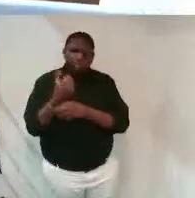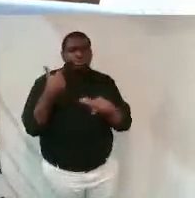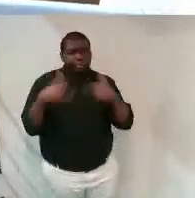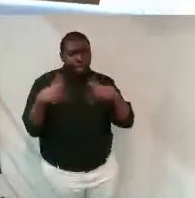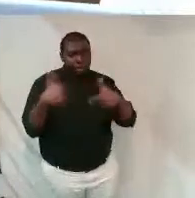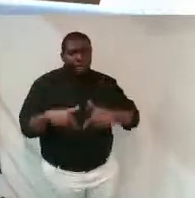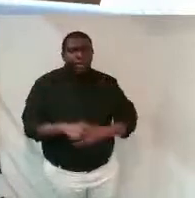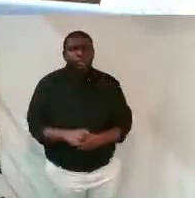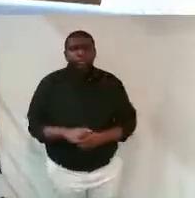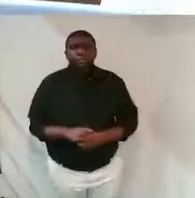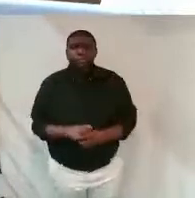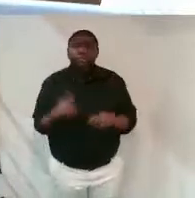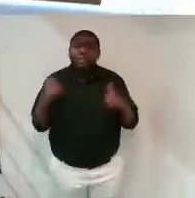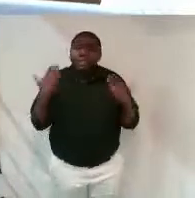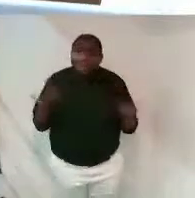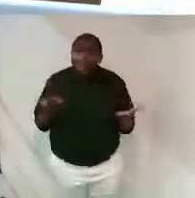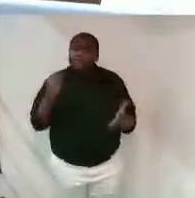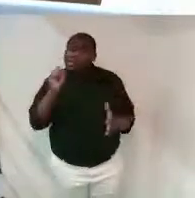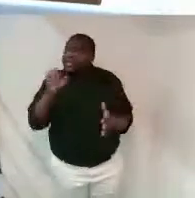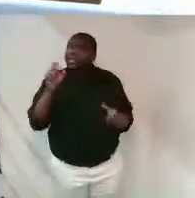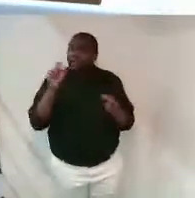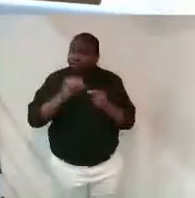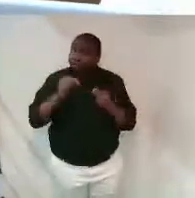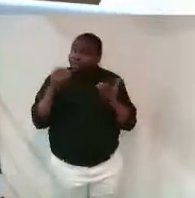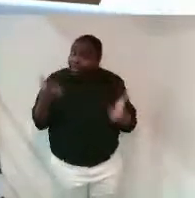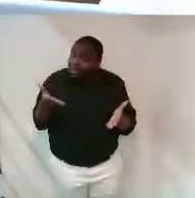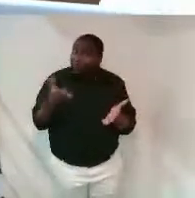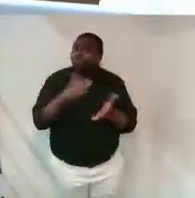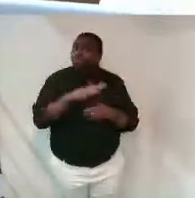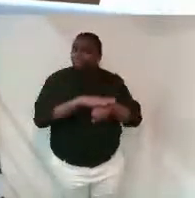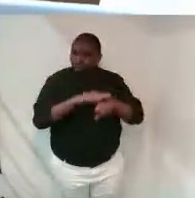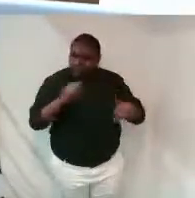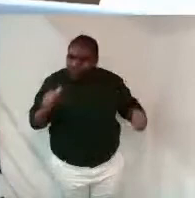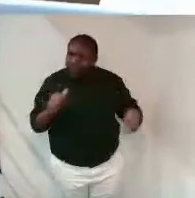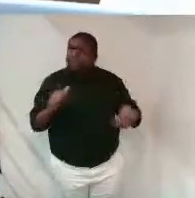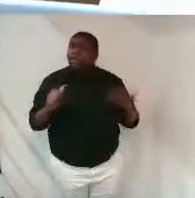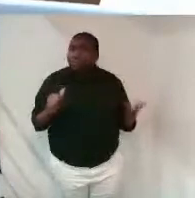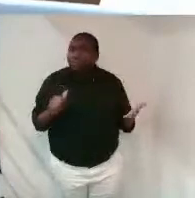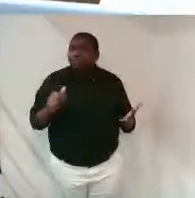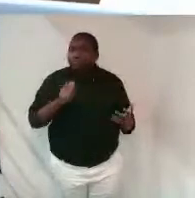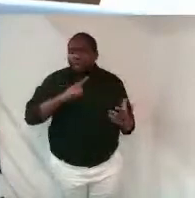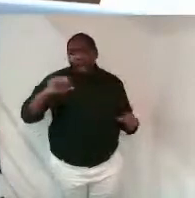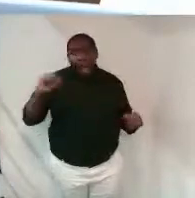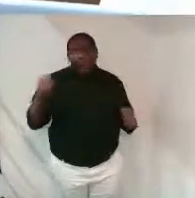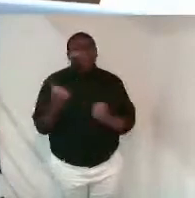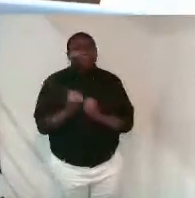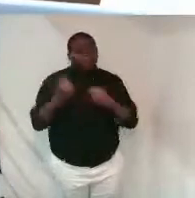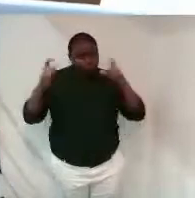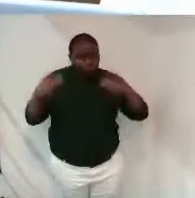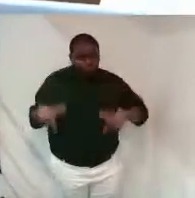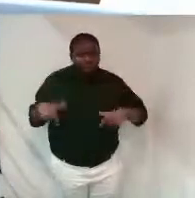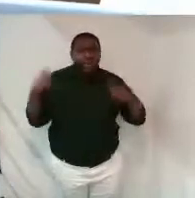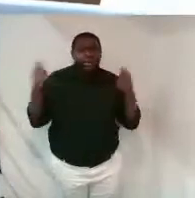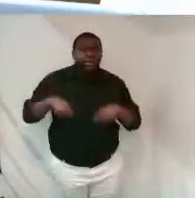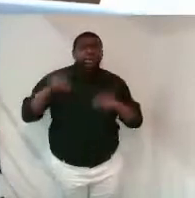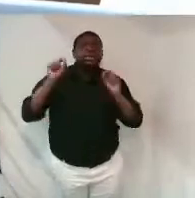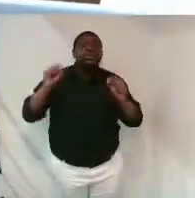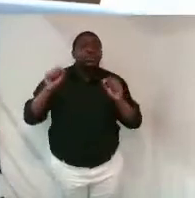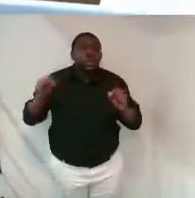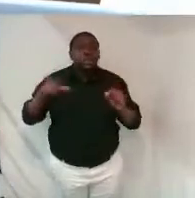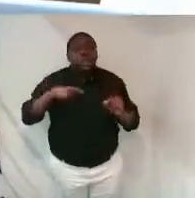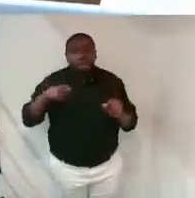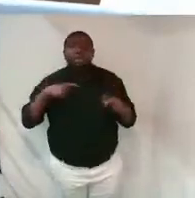trabalho. Então, se ele faz isso contratando, né, ele, ao apoiar uma cooperativa, ele vai ter que dar essas